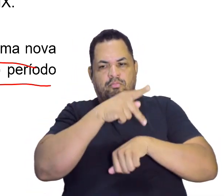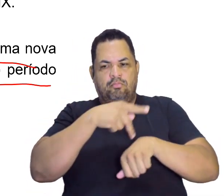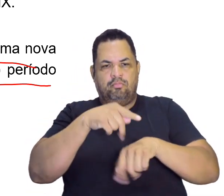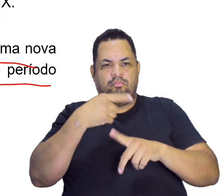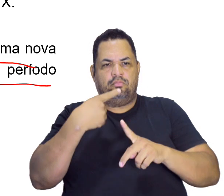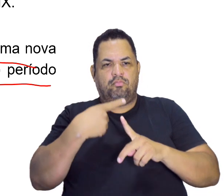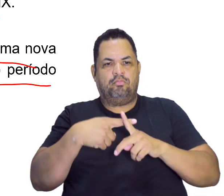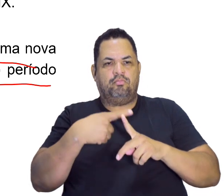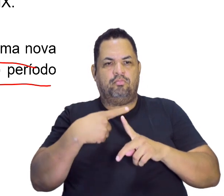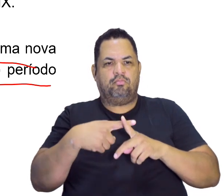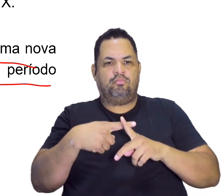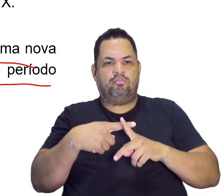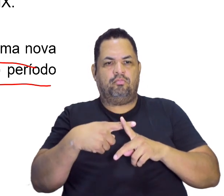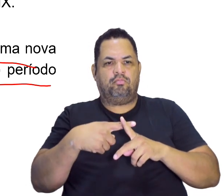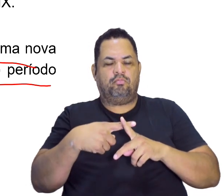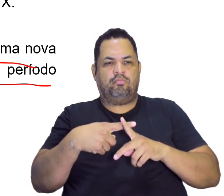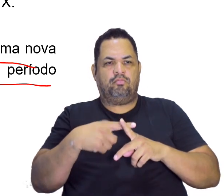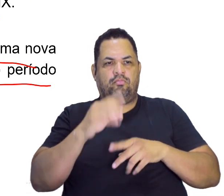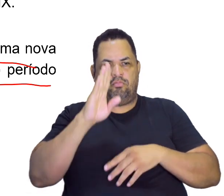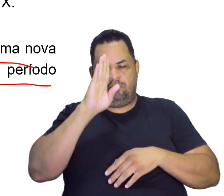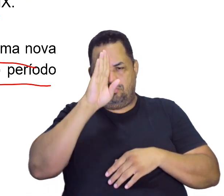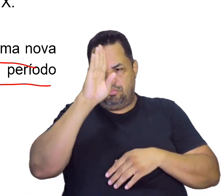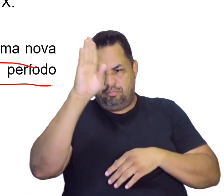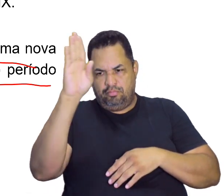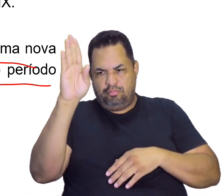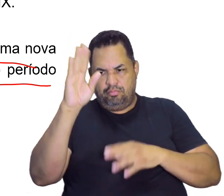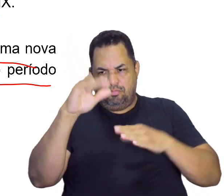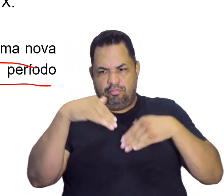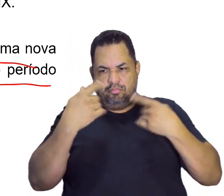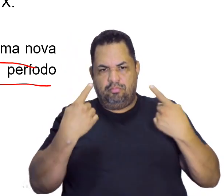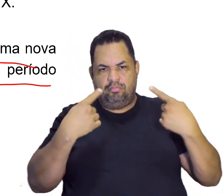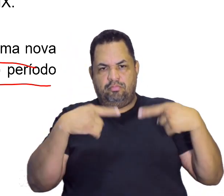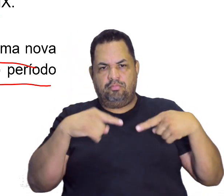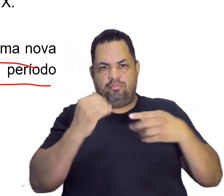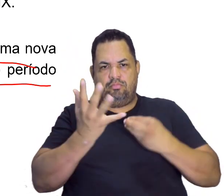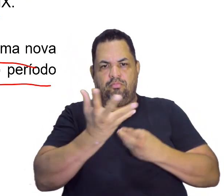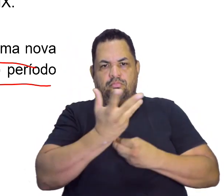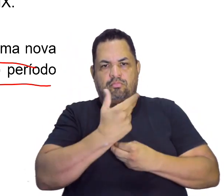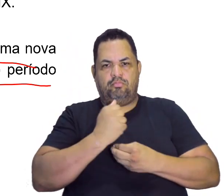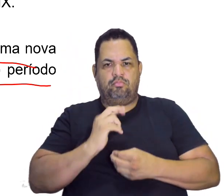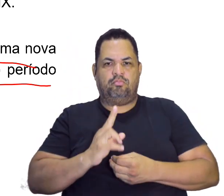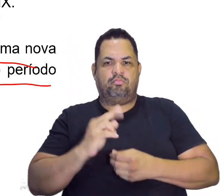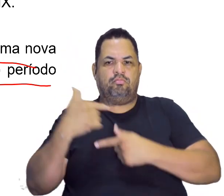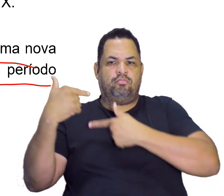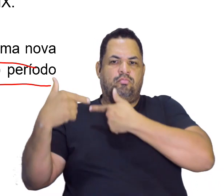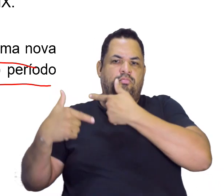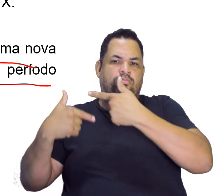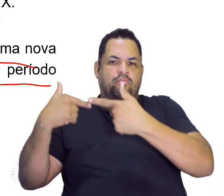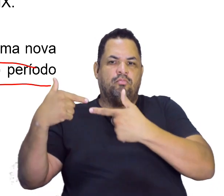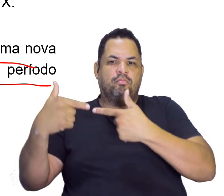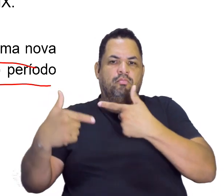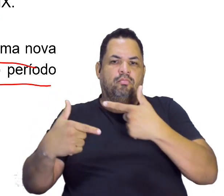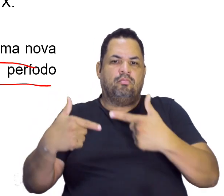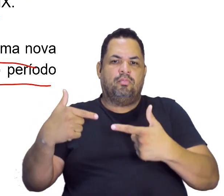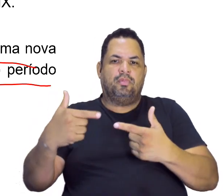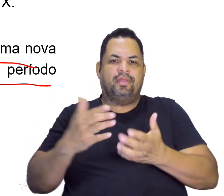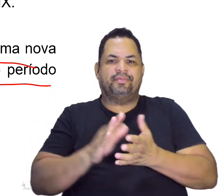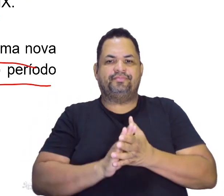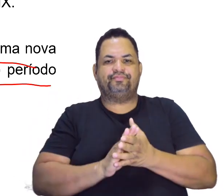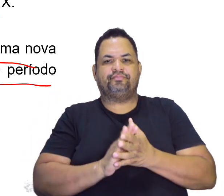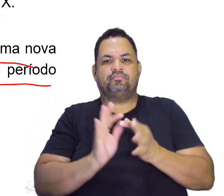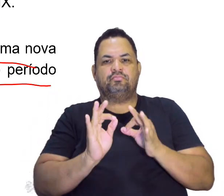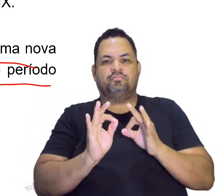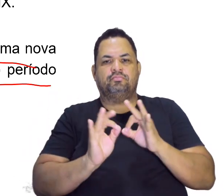Porque, e principalmente, contrariava a arte conservadora tradicional,